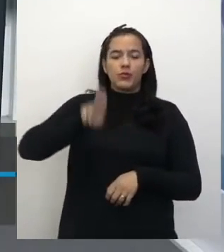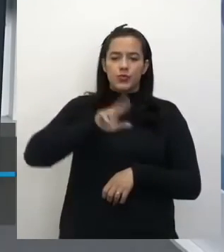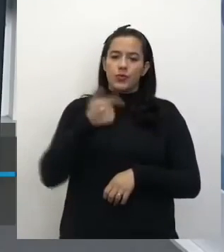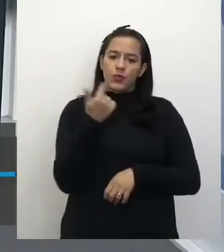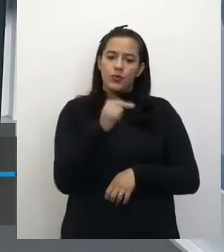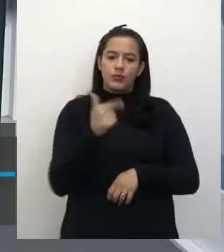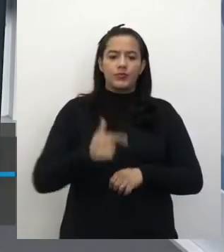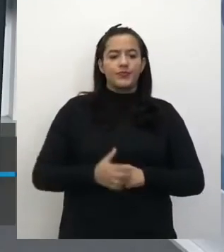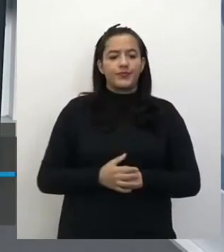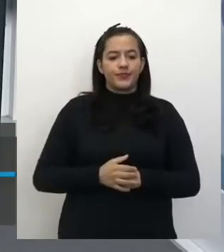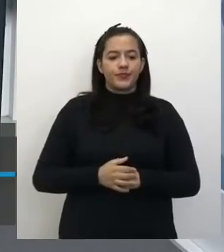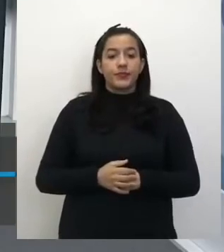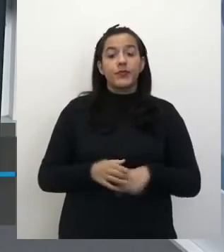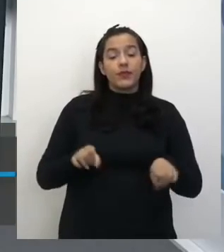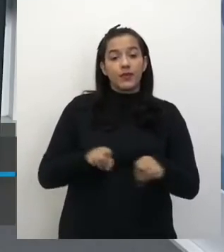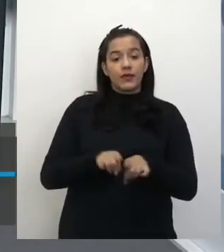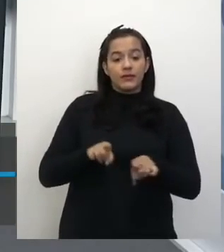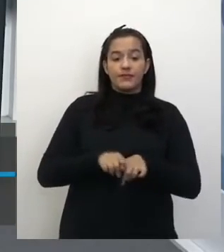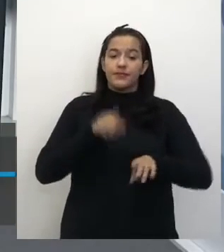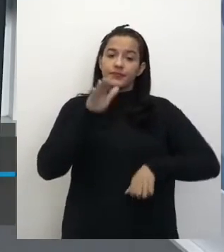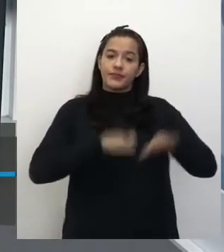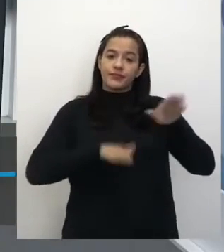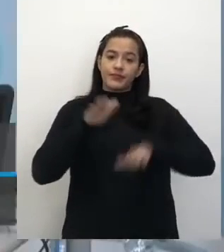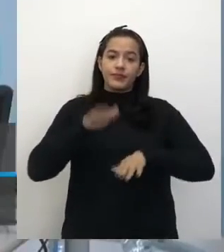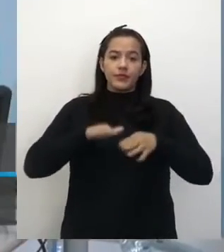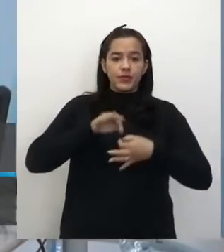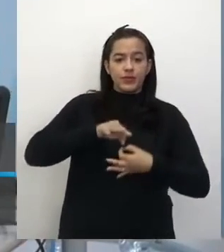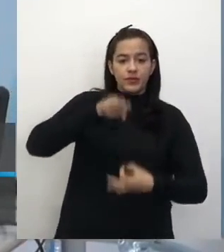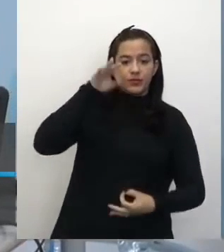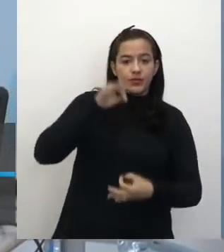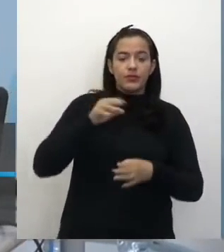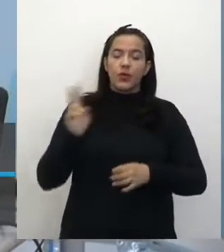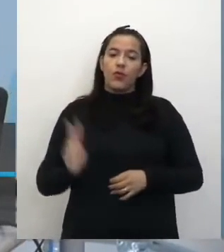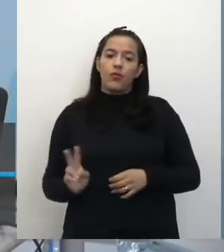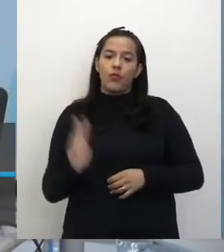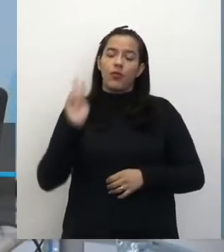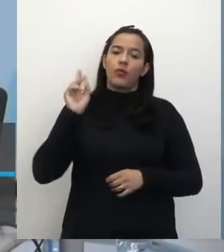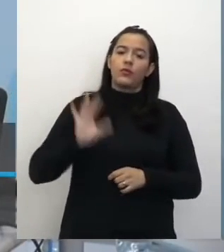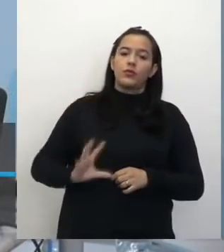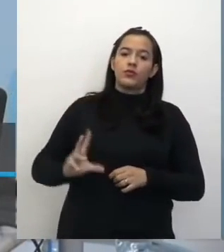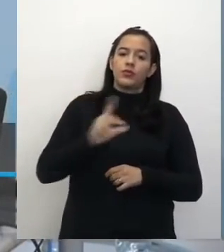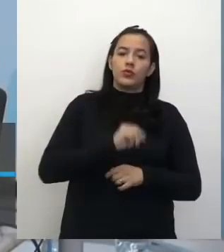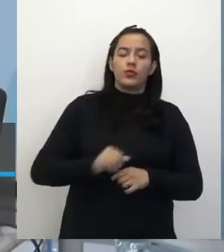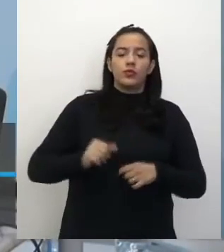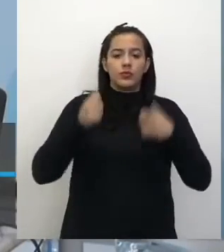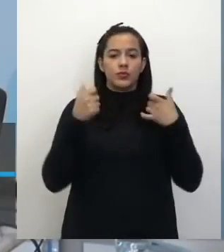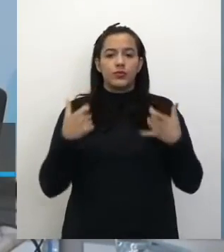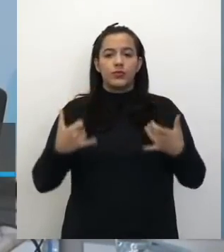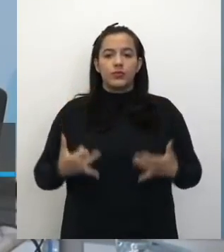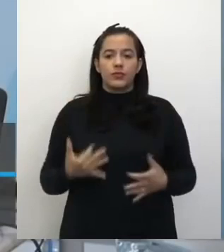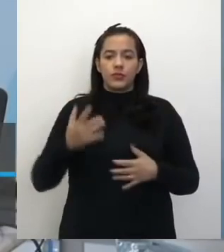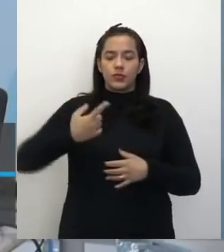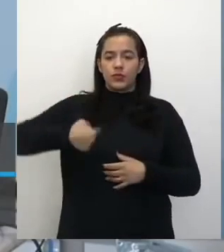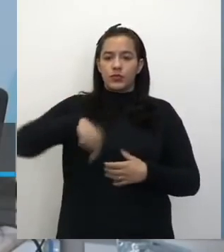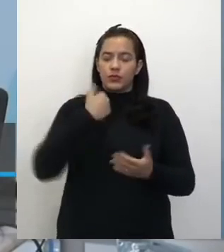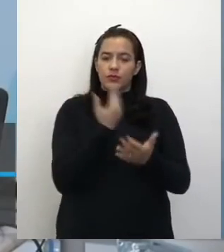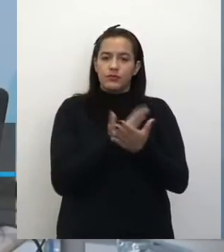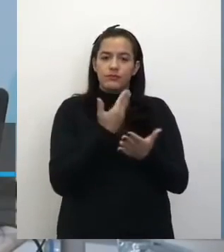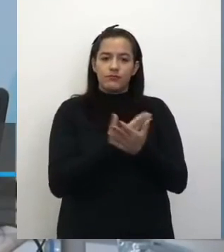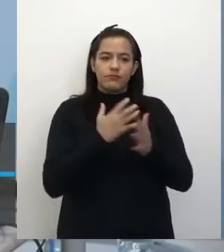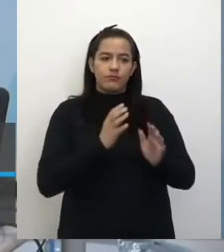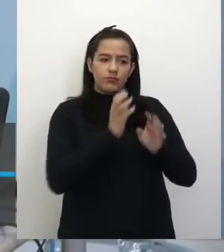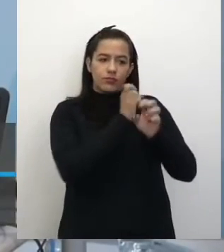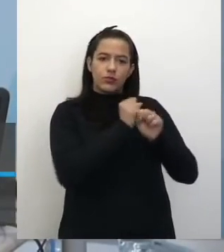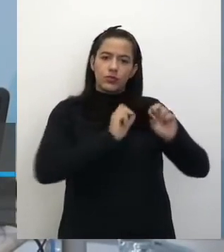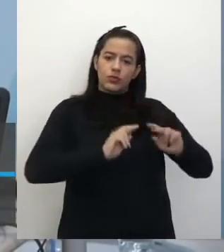usual. apesar de utilizar algumas medidas, né, de volume, a ideia, né, a água sempre vai cair na ideia do volume, como a gente multiplica lá os metros